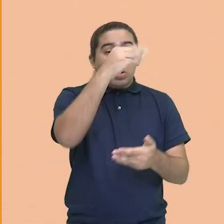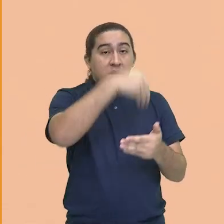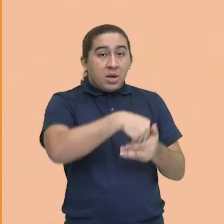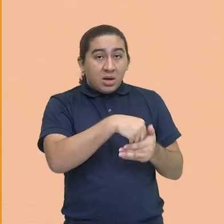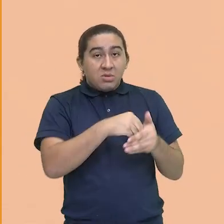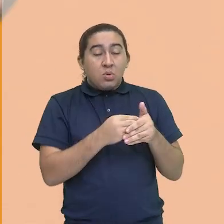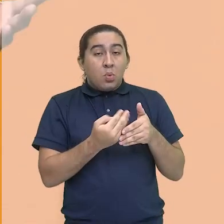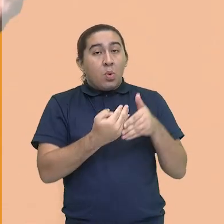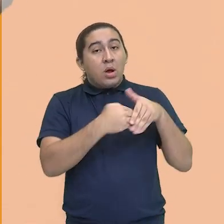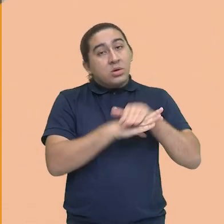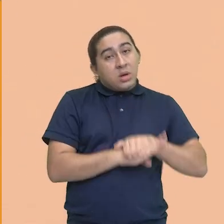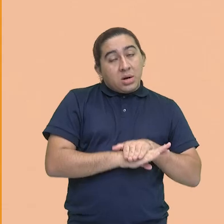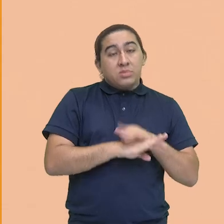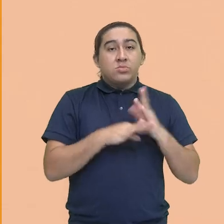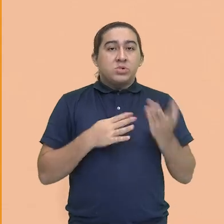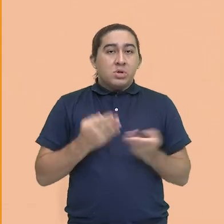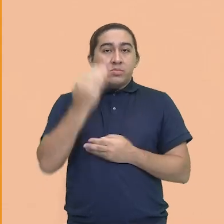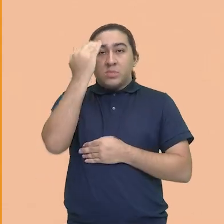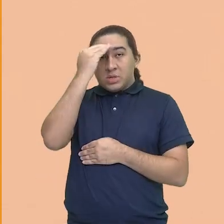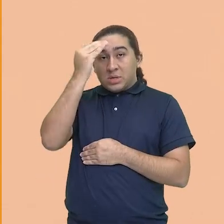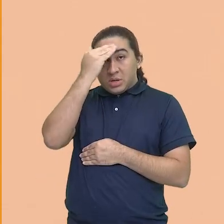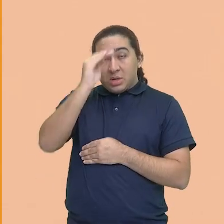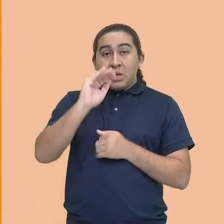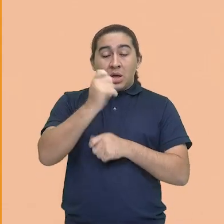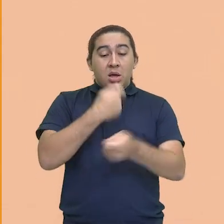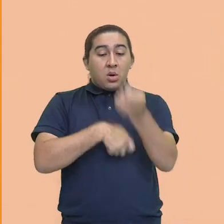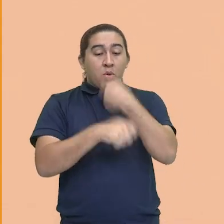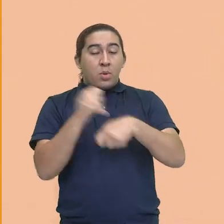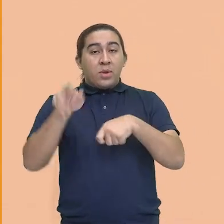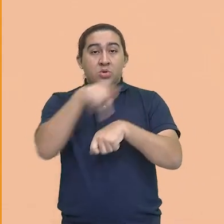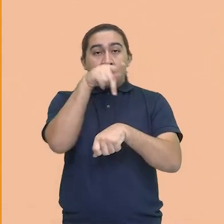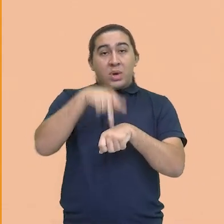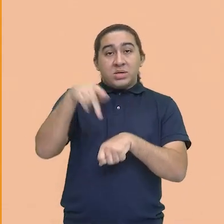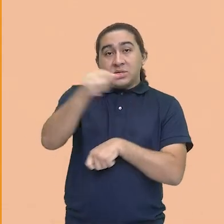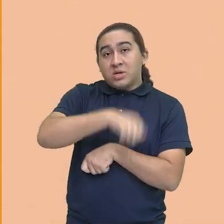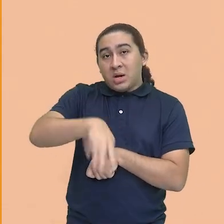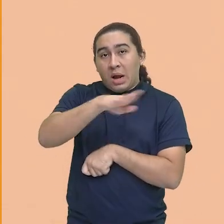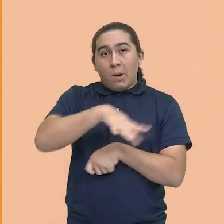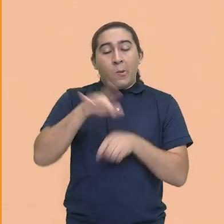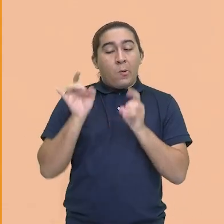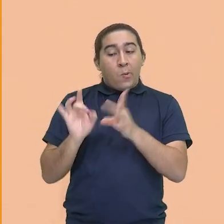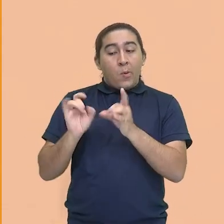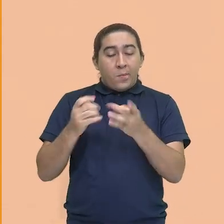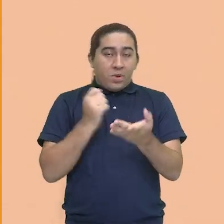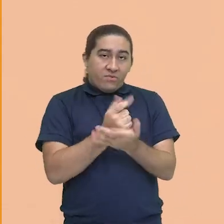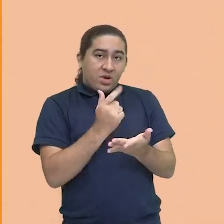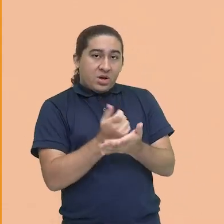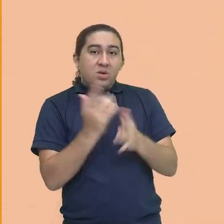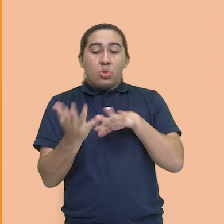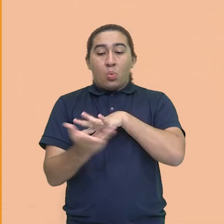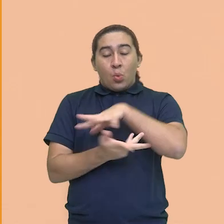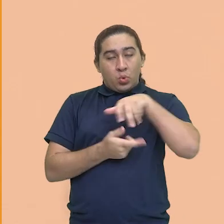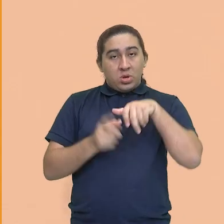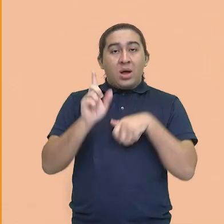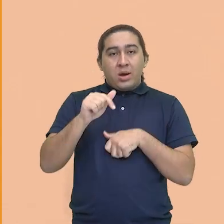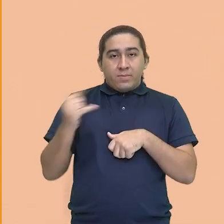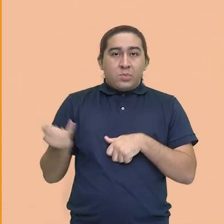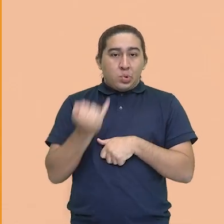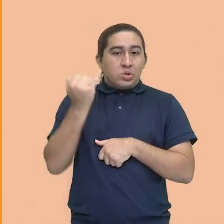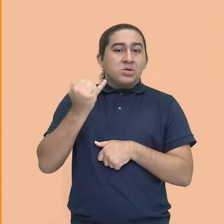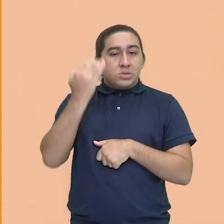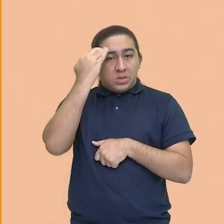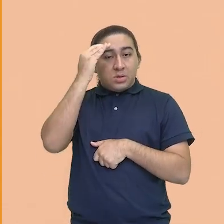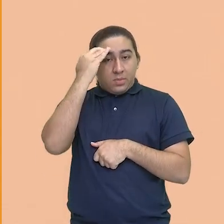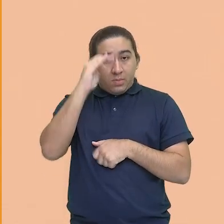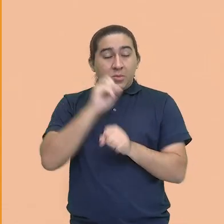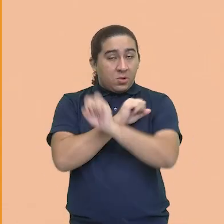Então, para a macroeconomia, né, para a economia dos países em geral, para o comércio internacional, Isso também é super importante, né? Tem